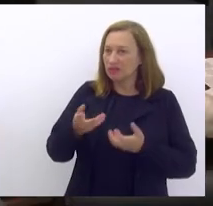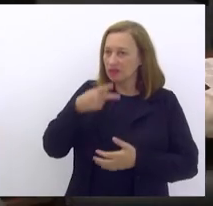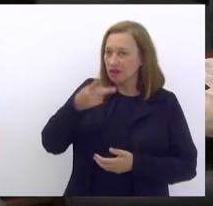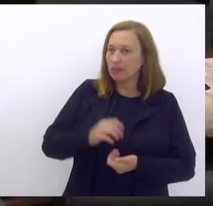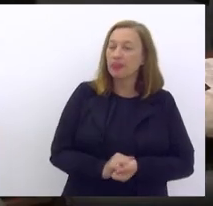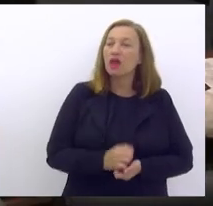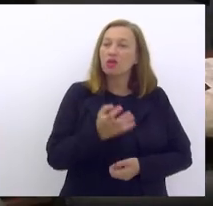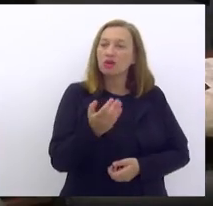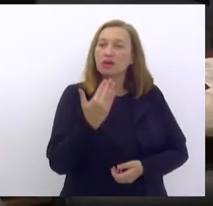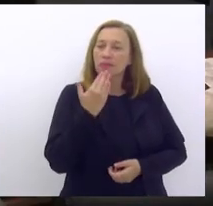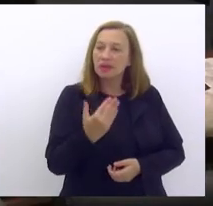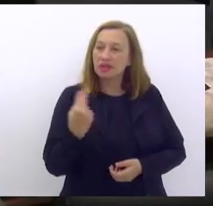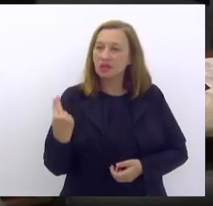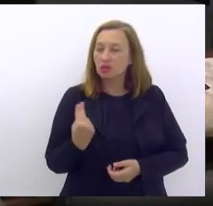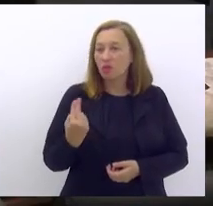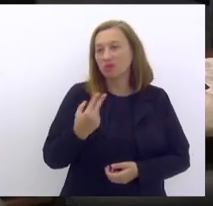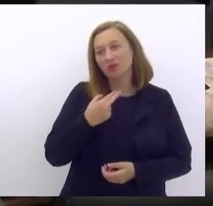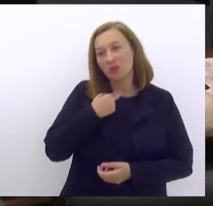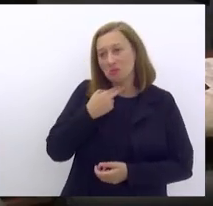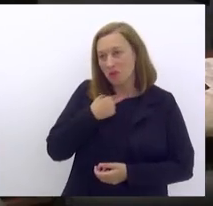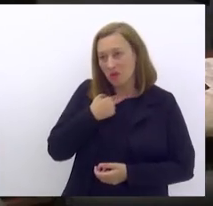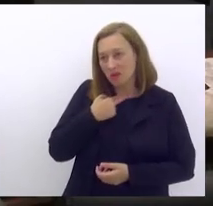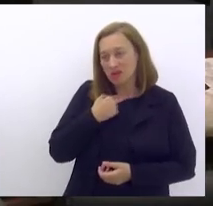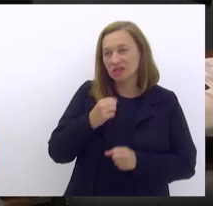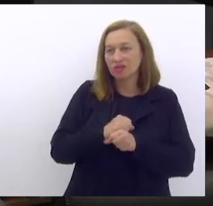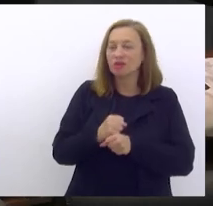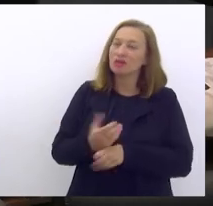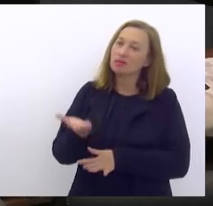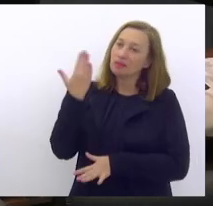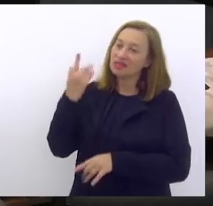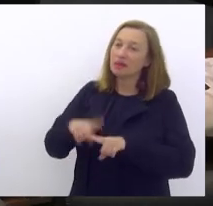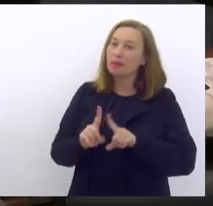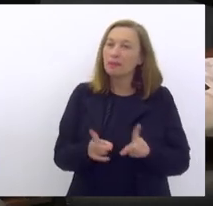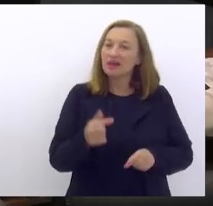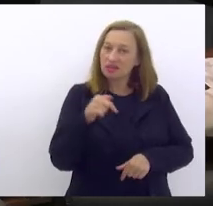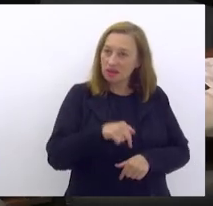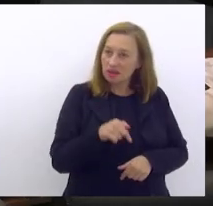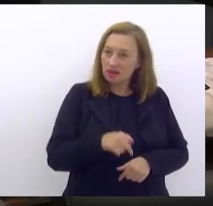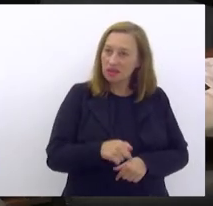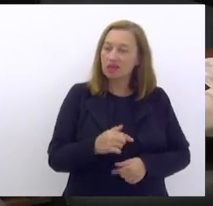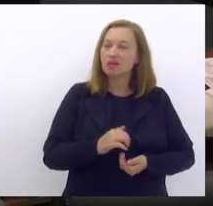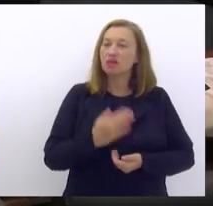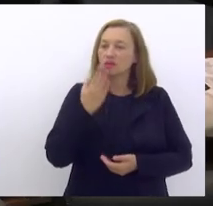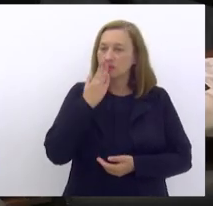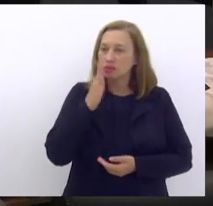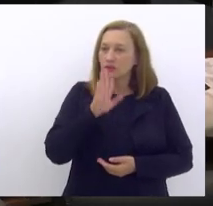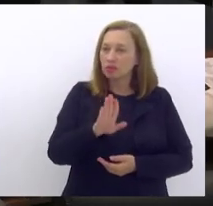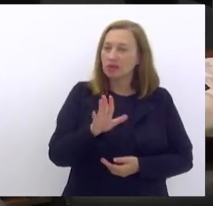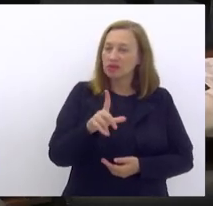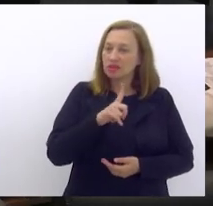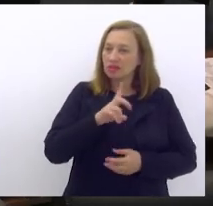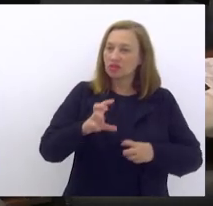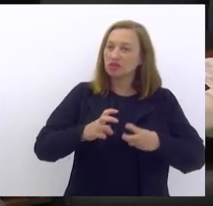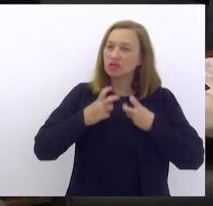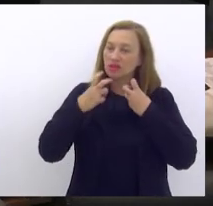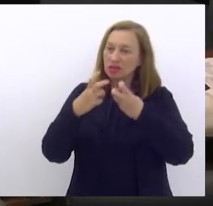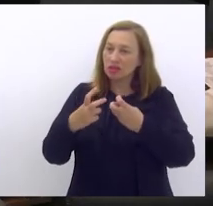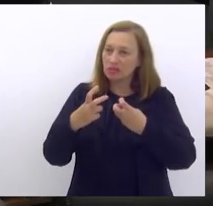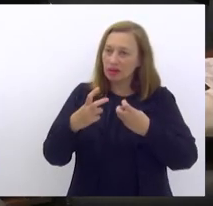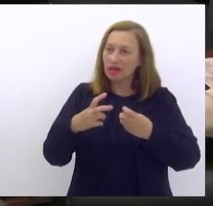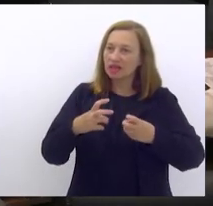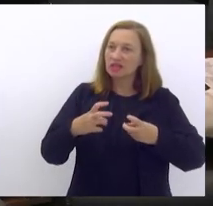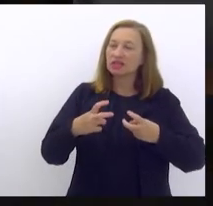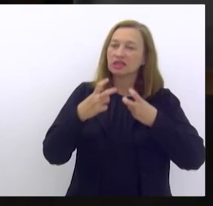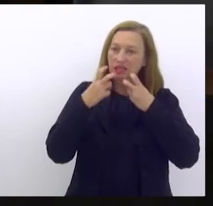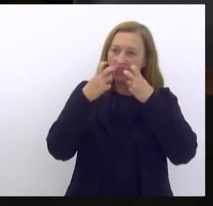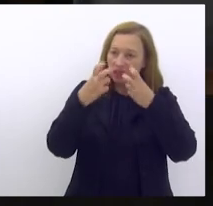queria muito pedir com a autoria, mas não posso, que é da legislatura passada, mas eu aqui estou me comprometendo a gritar por esse projeto, que é de